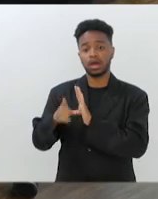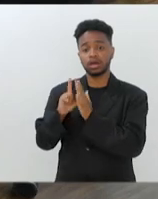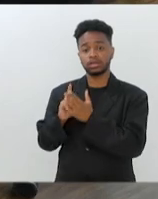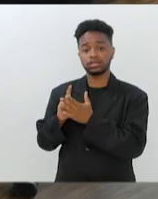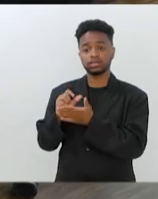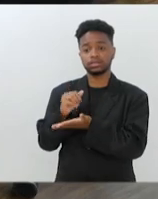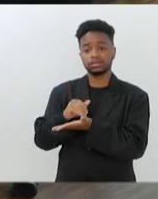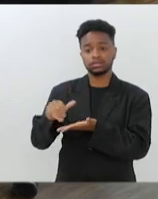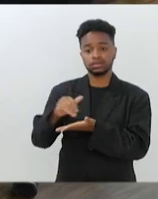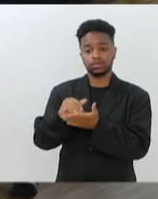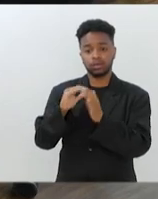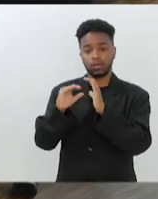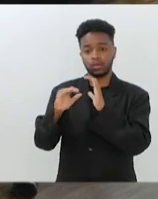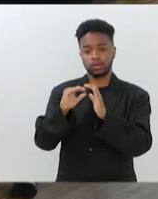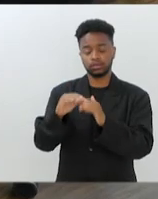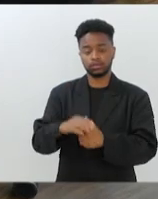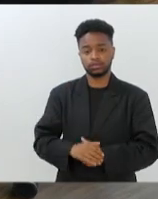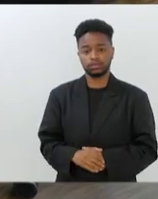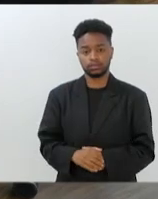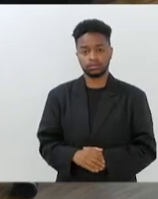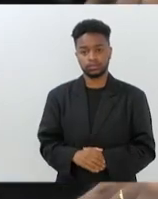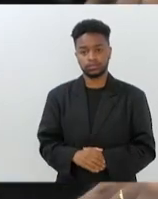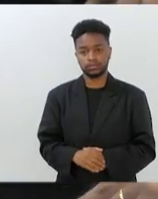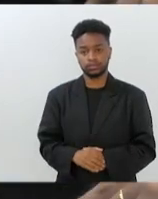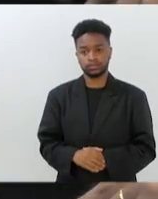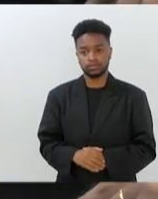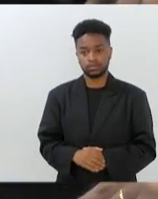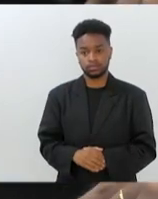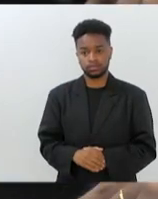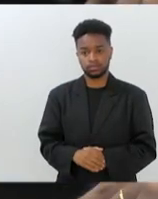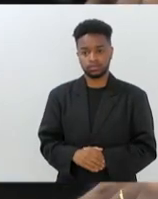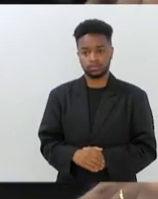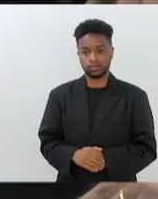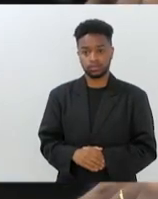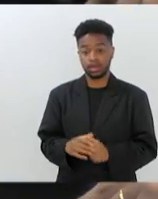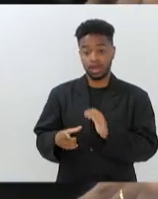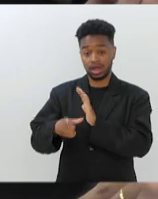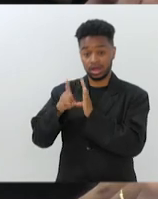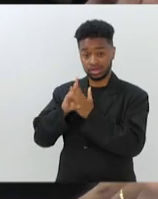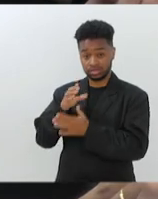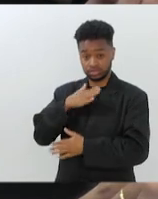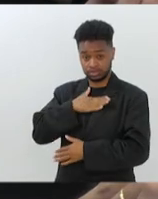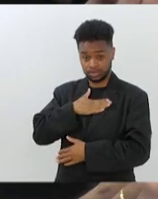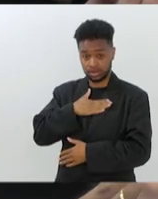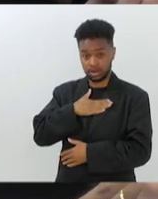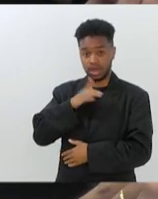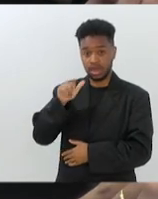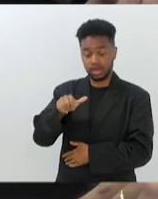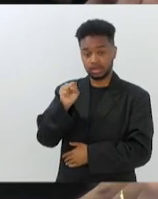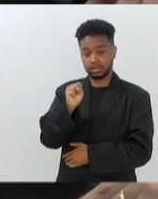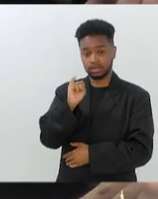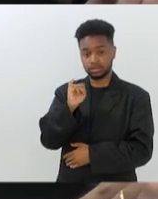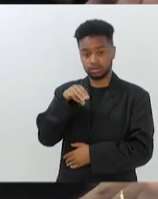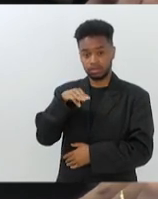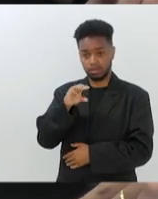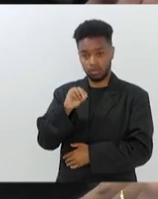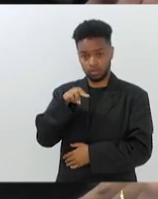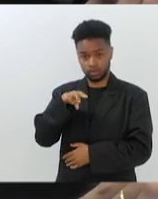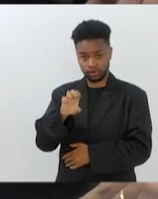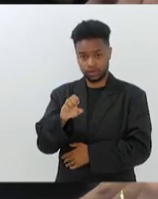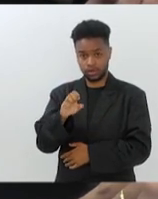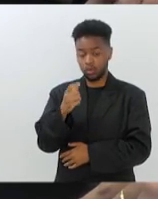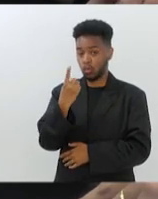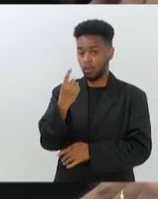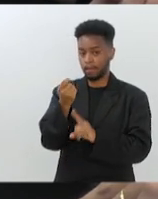naa subsecretaria de comunicação não o o o meu antecessor foi minha antecessora foi a Simone que ficou um